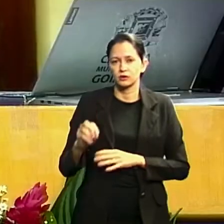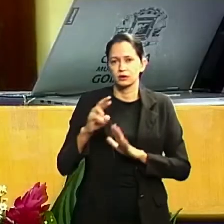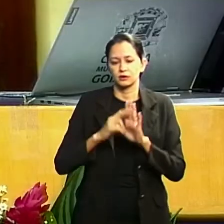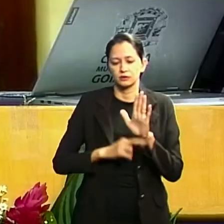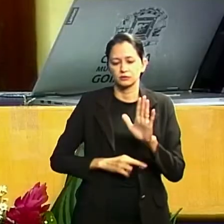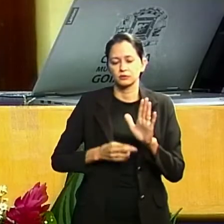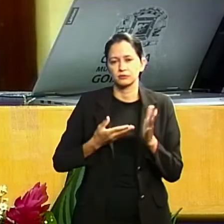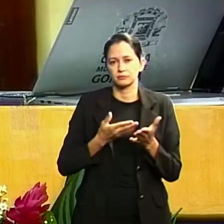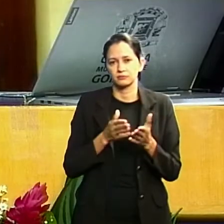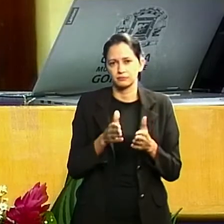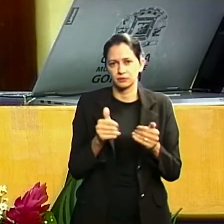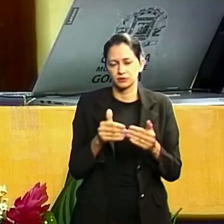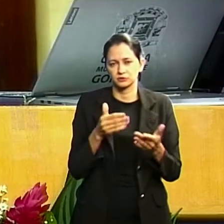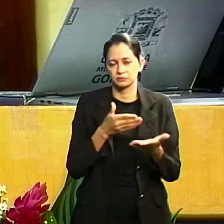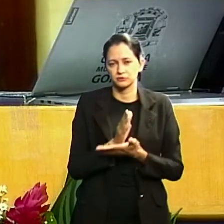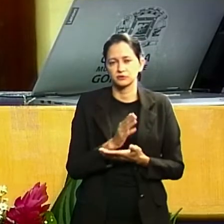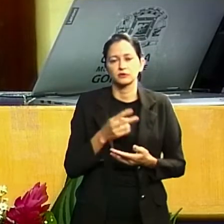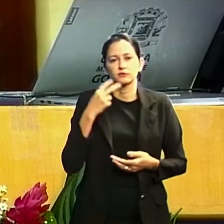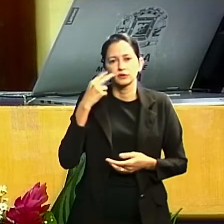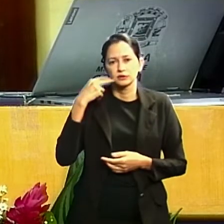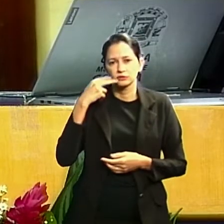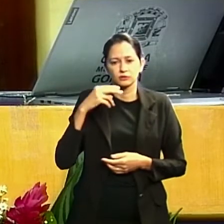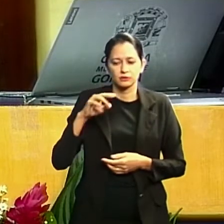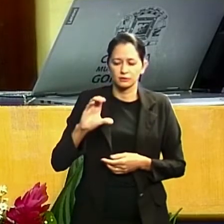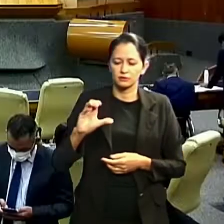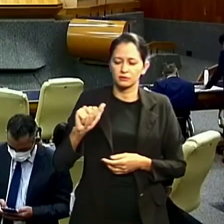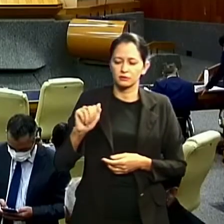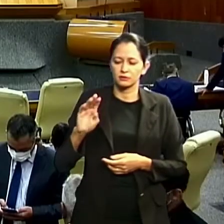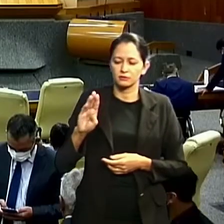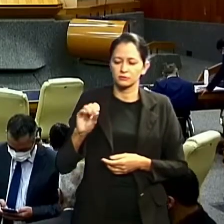discussão. Vereador Cabo Sena, para discutir.